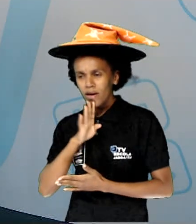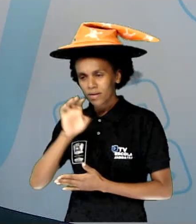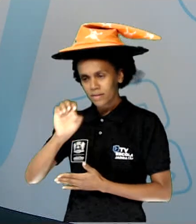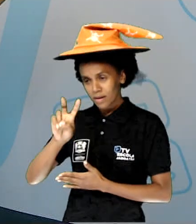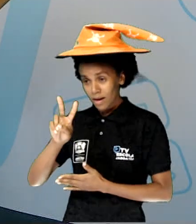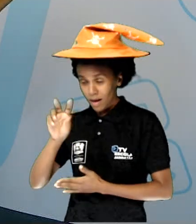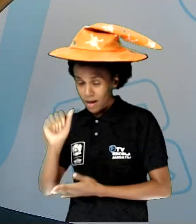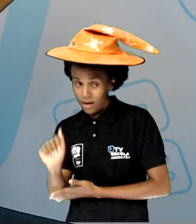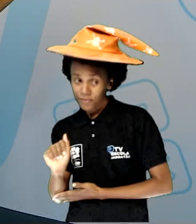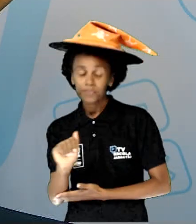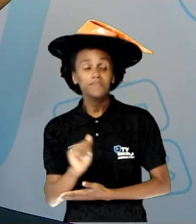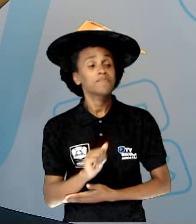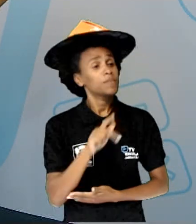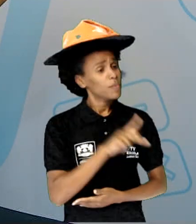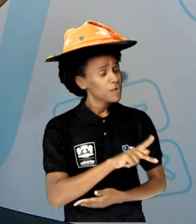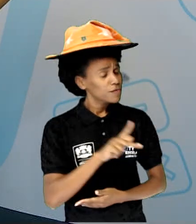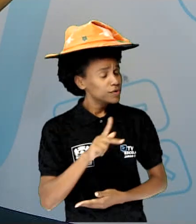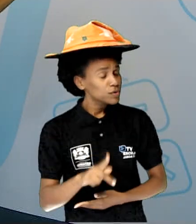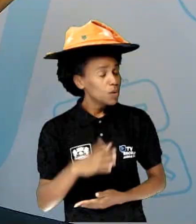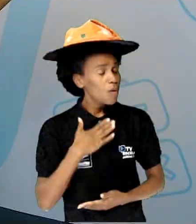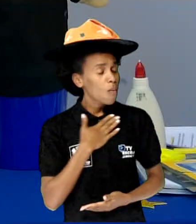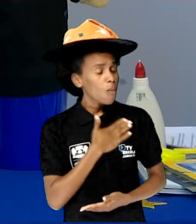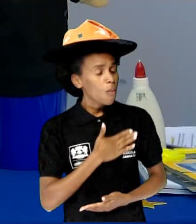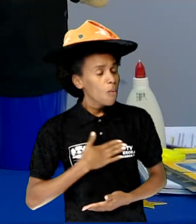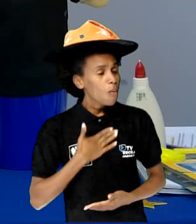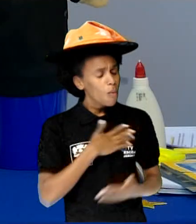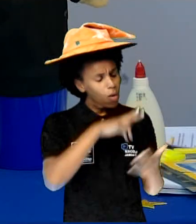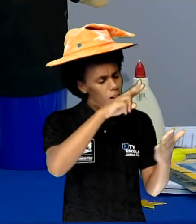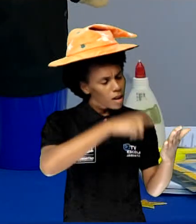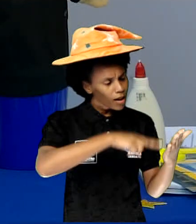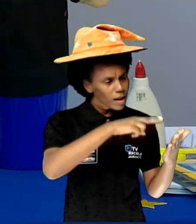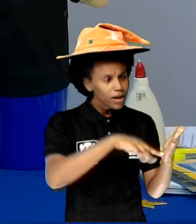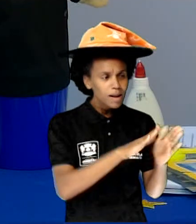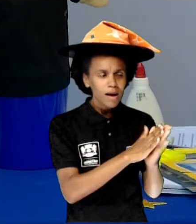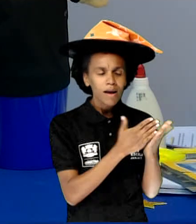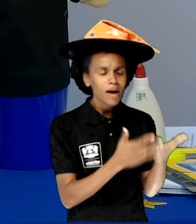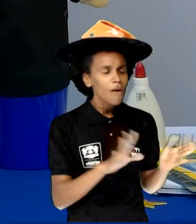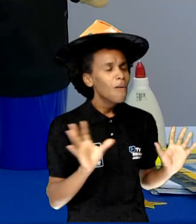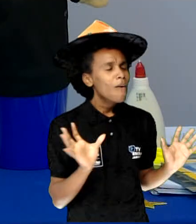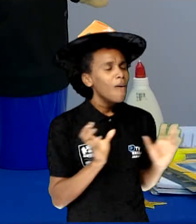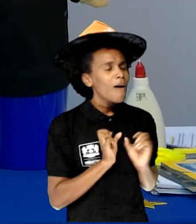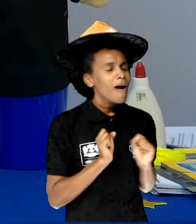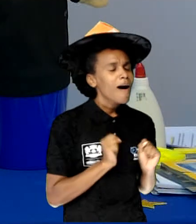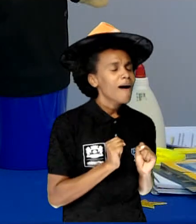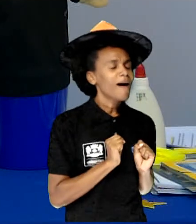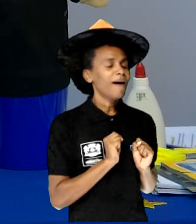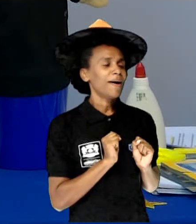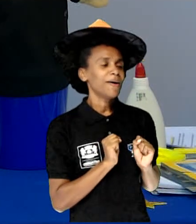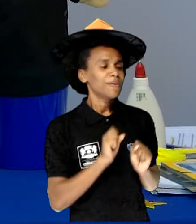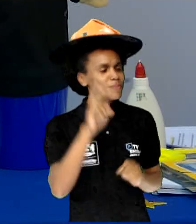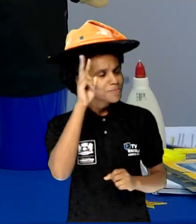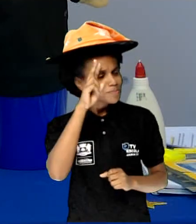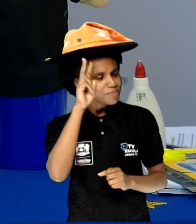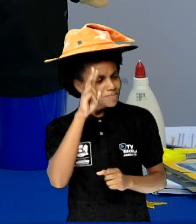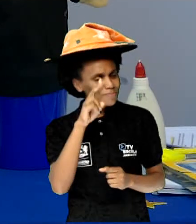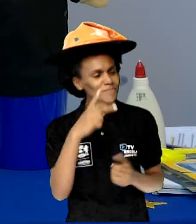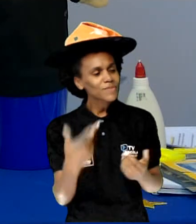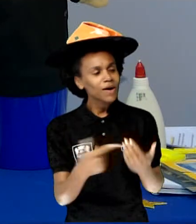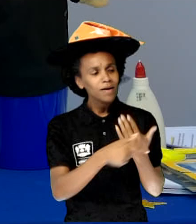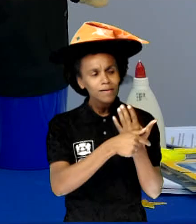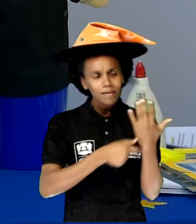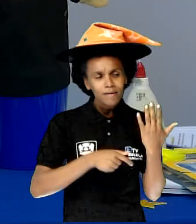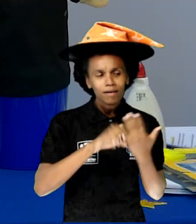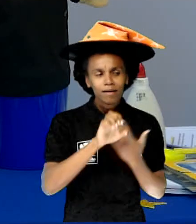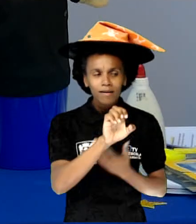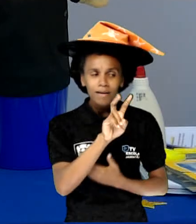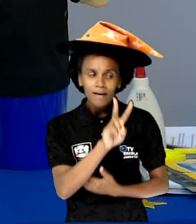muito de nem meu denegriu eu amo esses três dias eu fui eu não